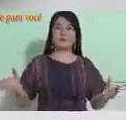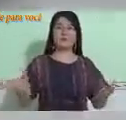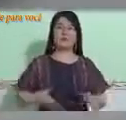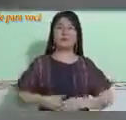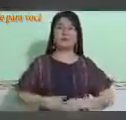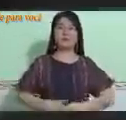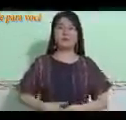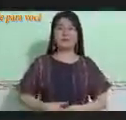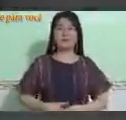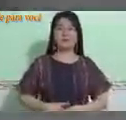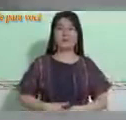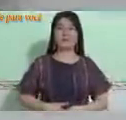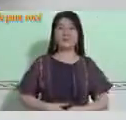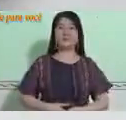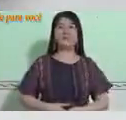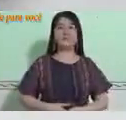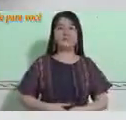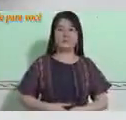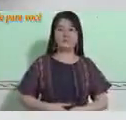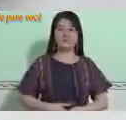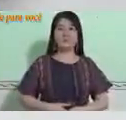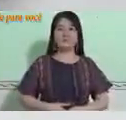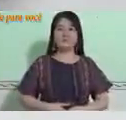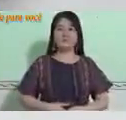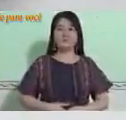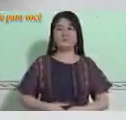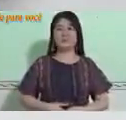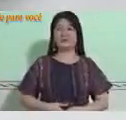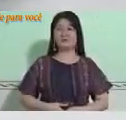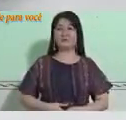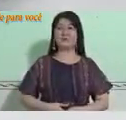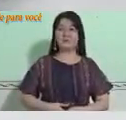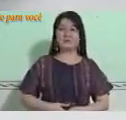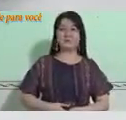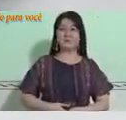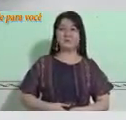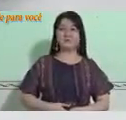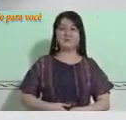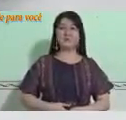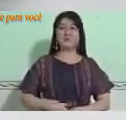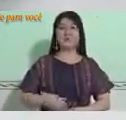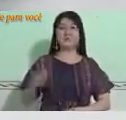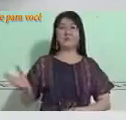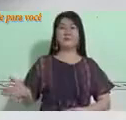de estimuladores cerebrais, que podem ajudar a controlar os sintomas.